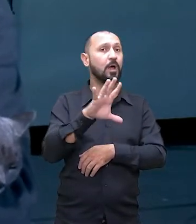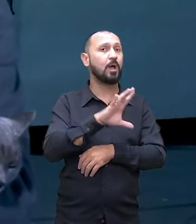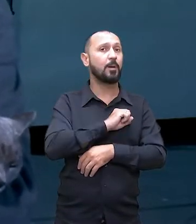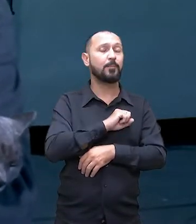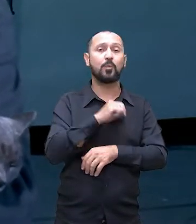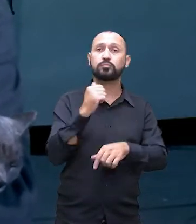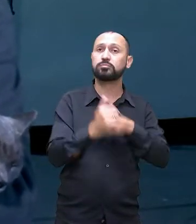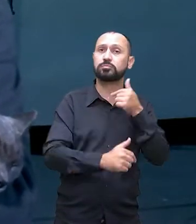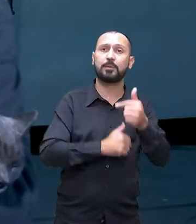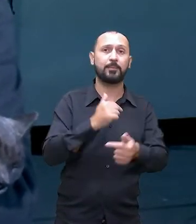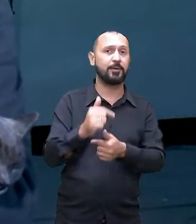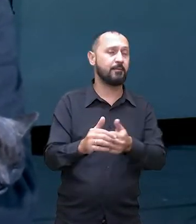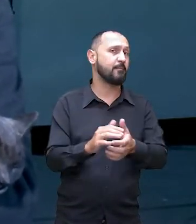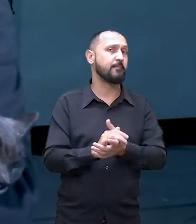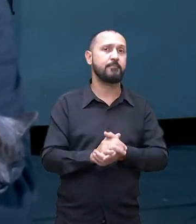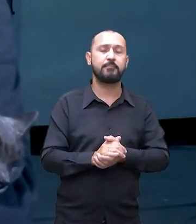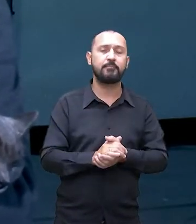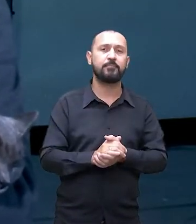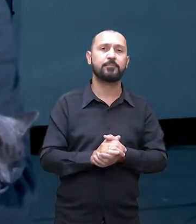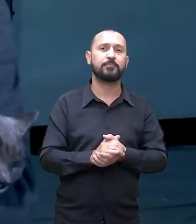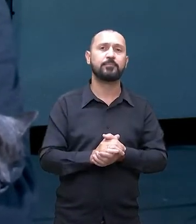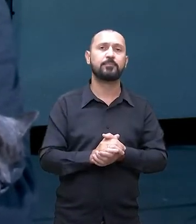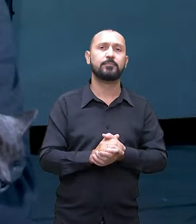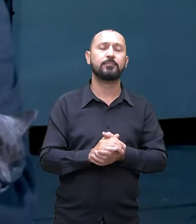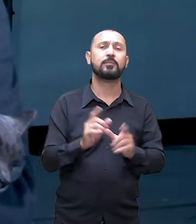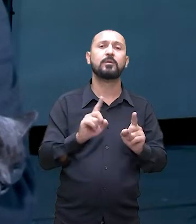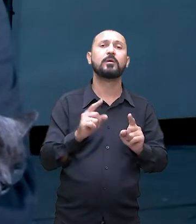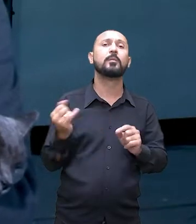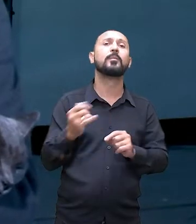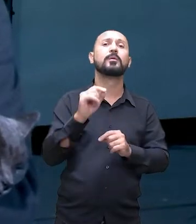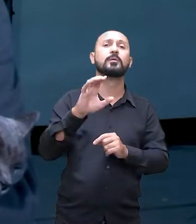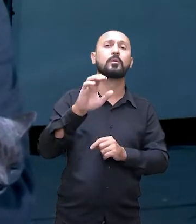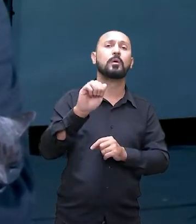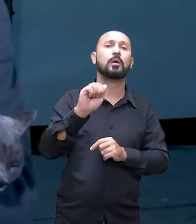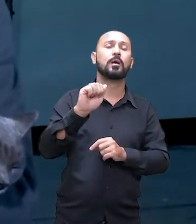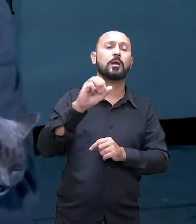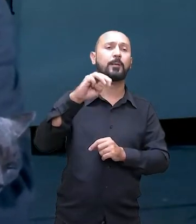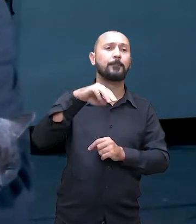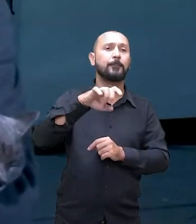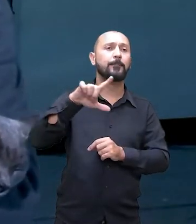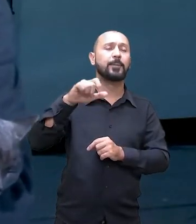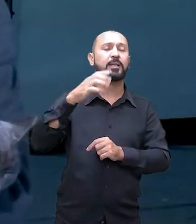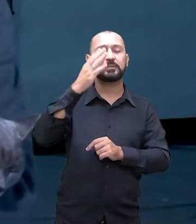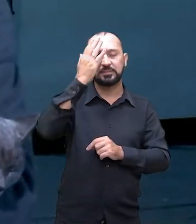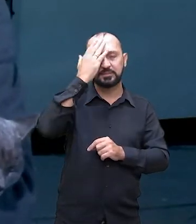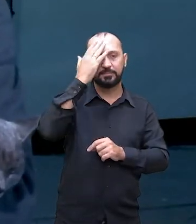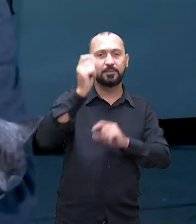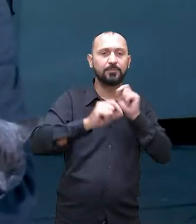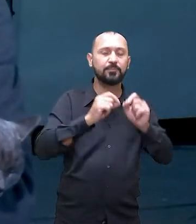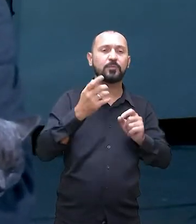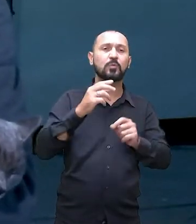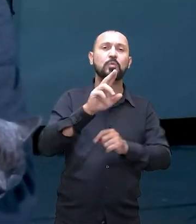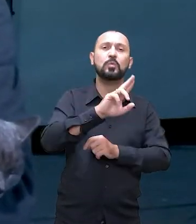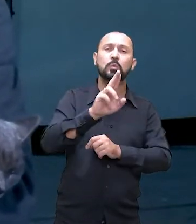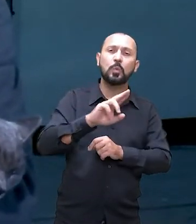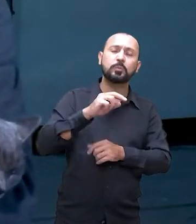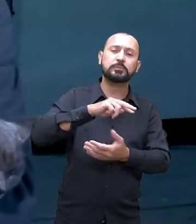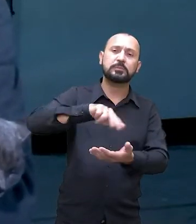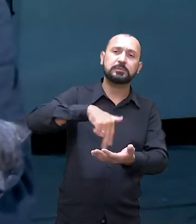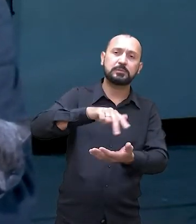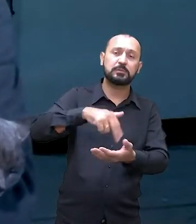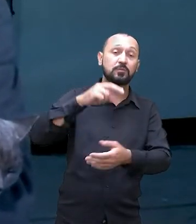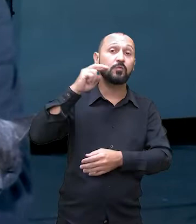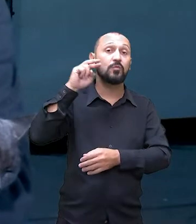pelo trabalho. E eu acho que não é nem, eu acho que o importante do Camille é isso, é esse reconhecimento dos grandes nomes da dança